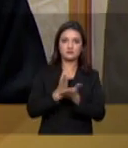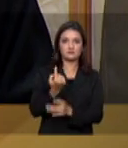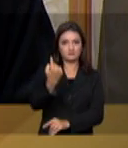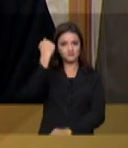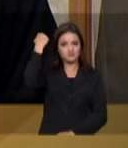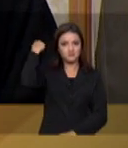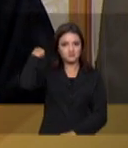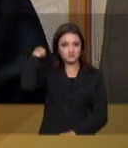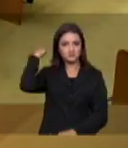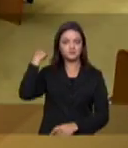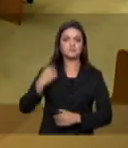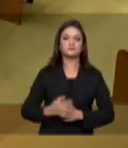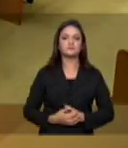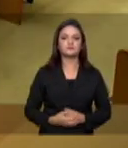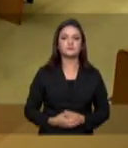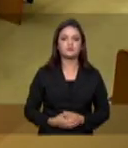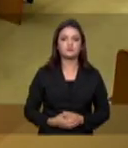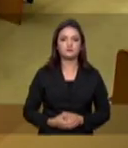anterior